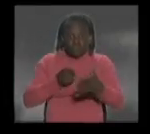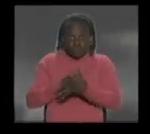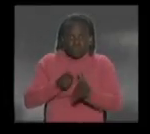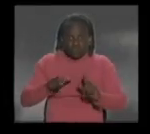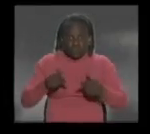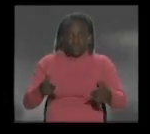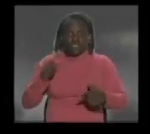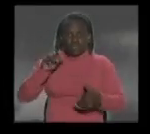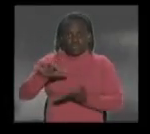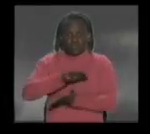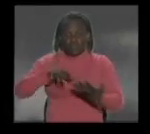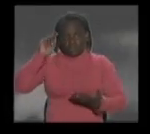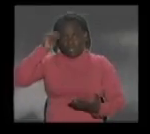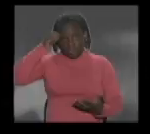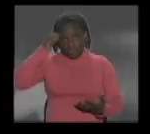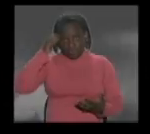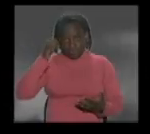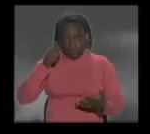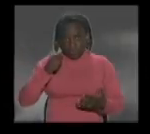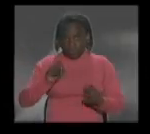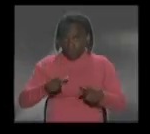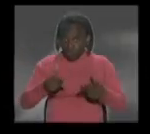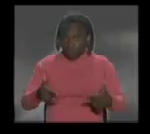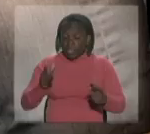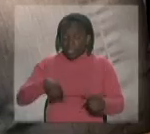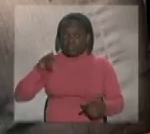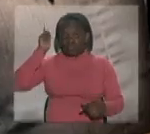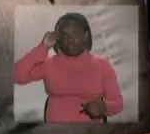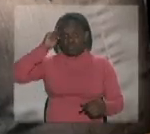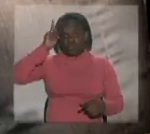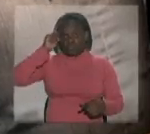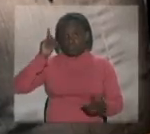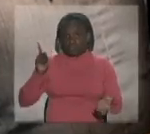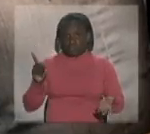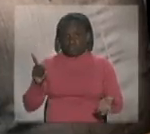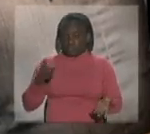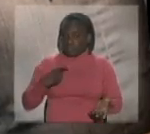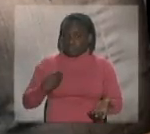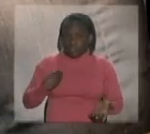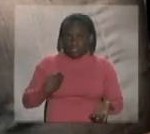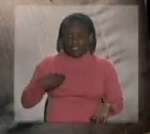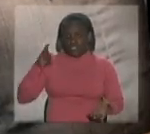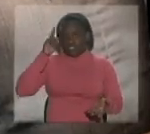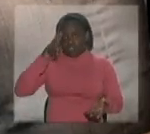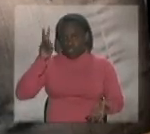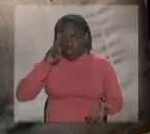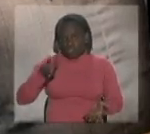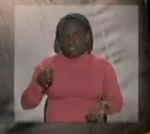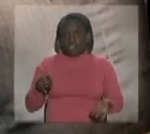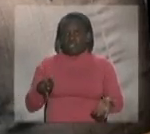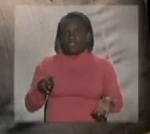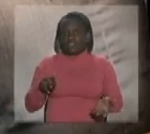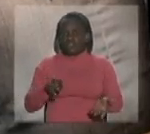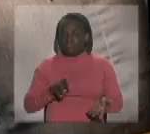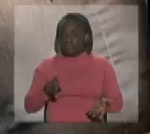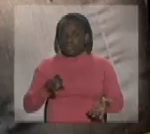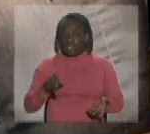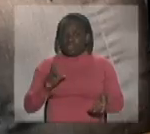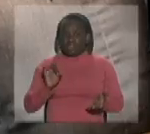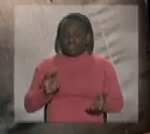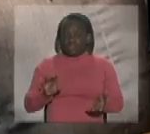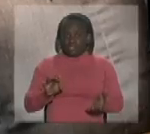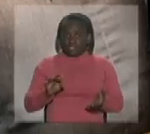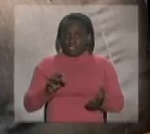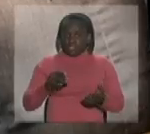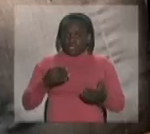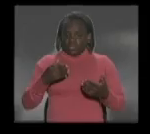luta do movimento negro é uma luta do cotidiano, da vida, da história, não é? Para, de algum